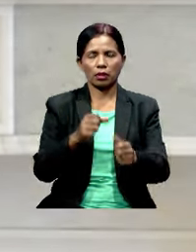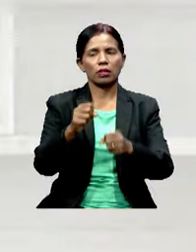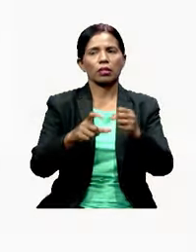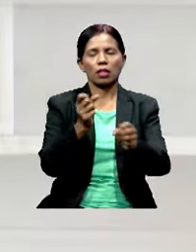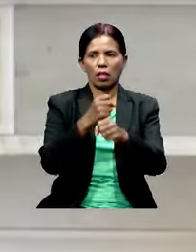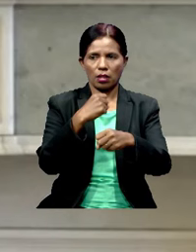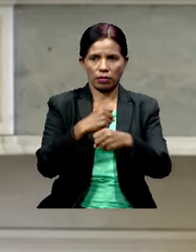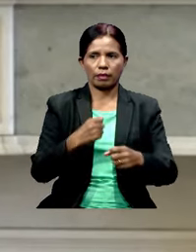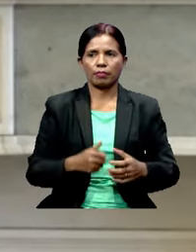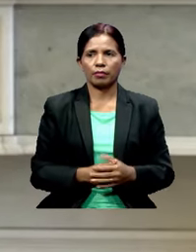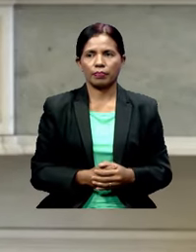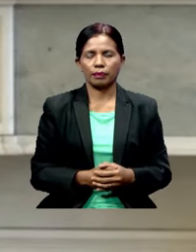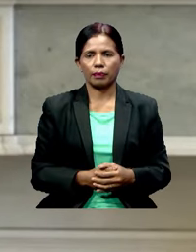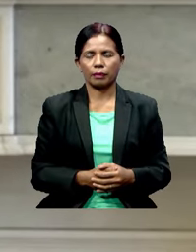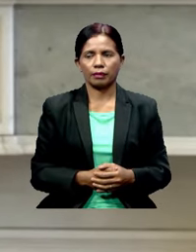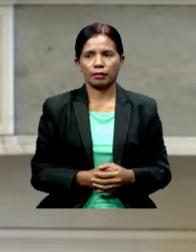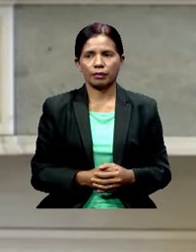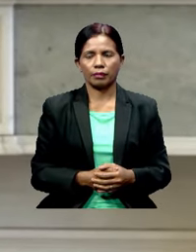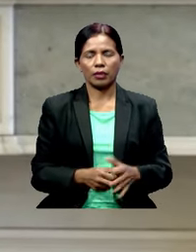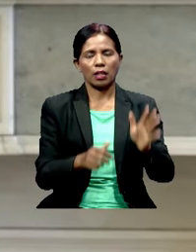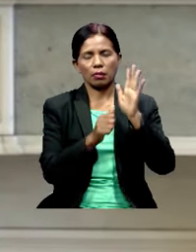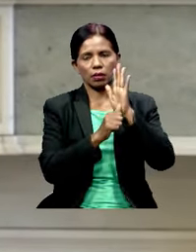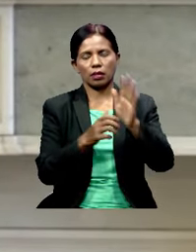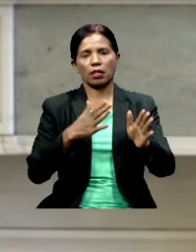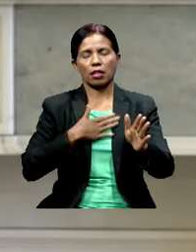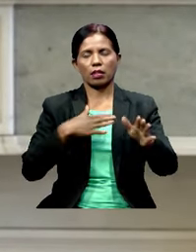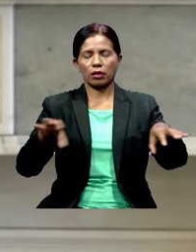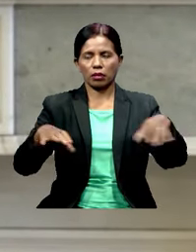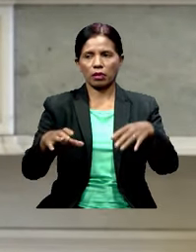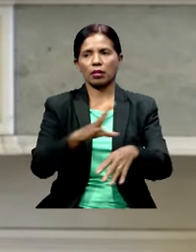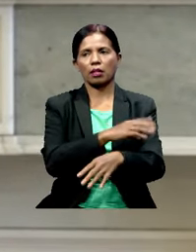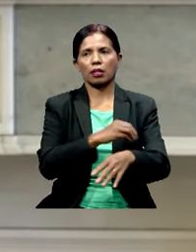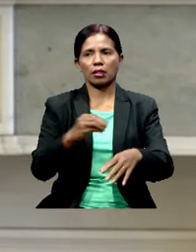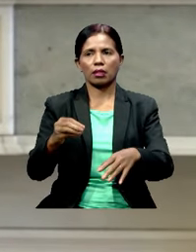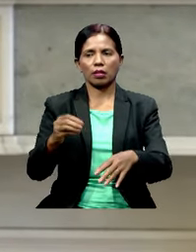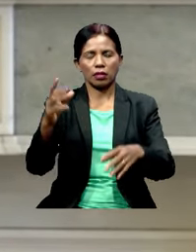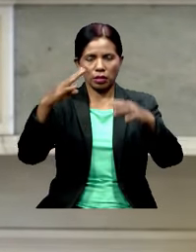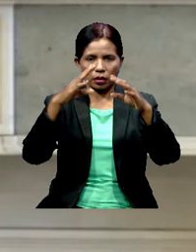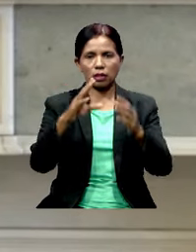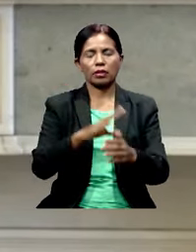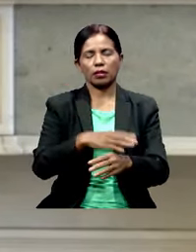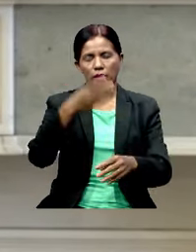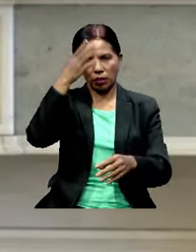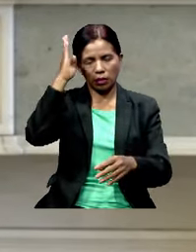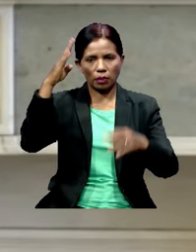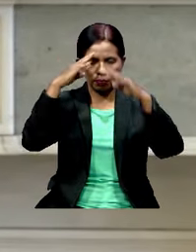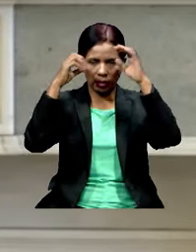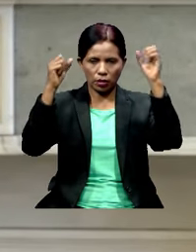Halo. Apresentei a minha demissão a Sua Excelência, o Senhor Presidente da República.